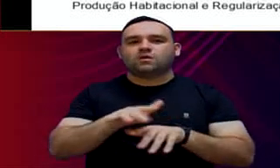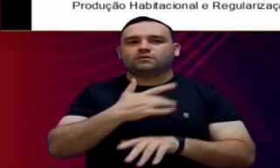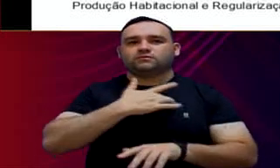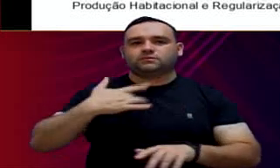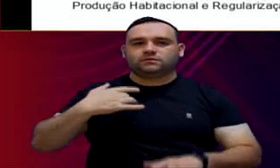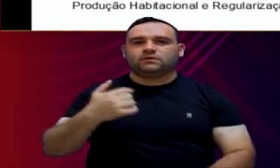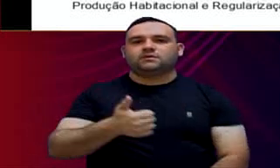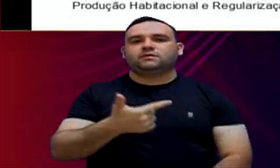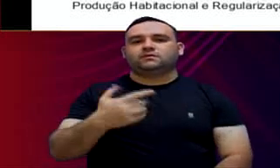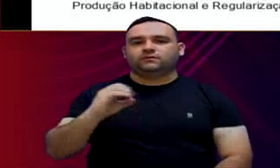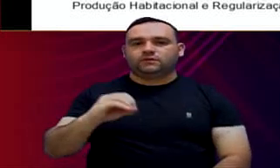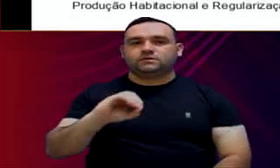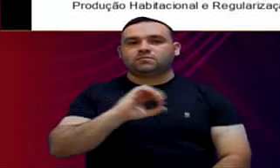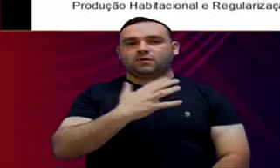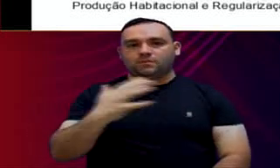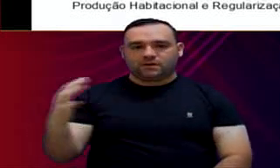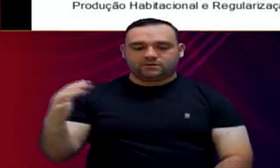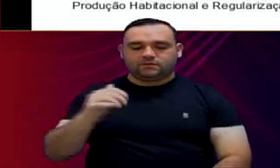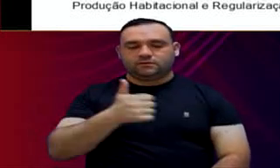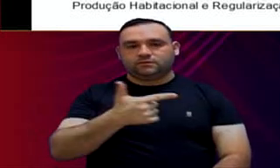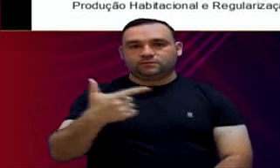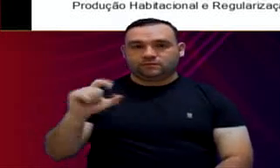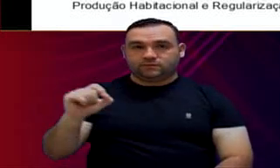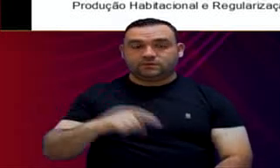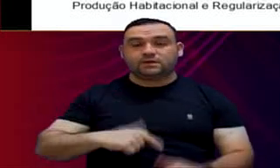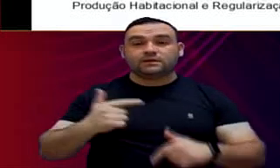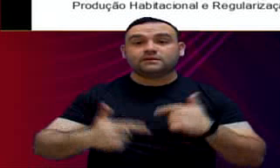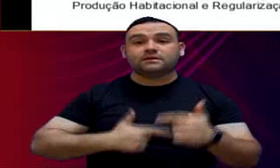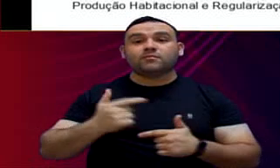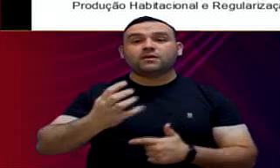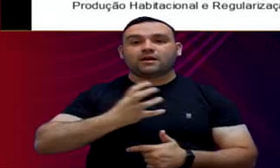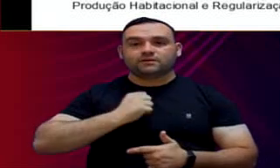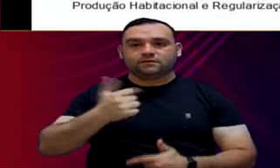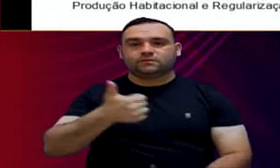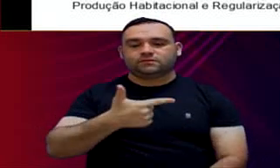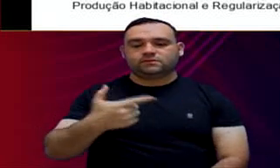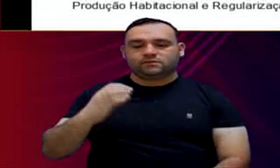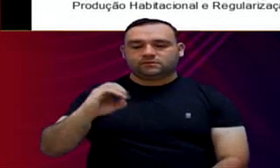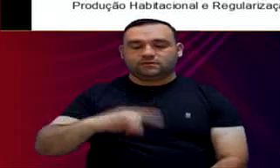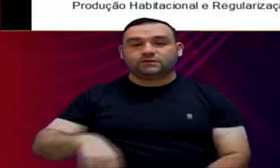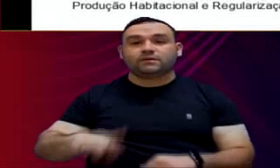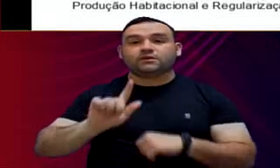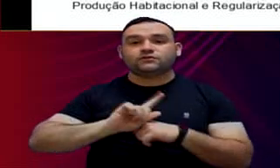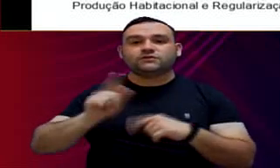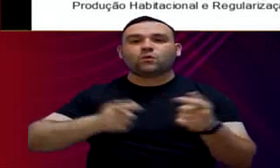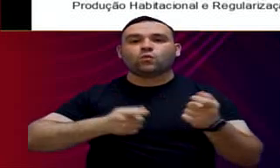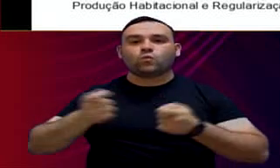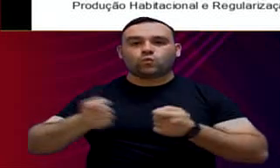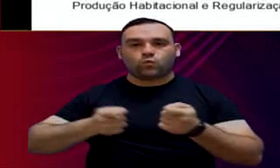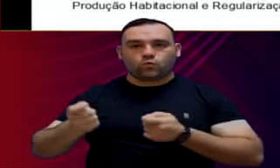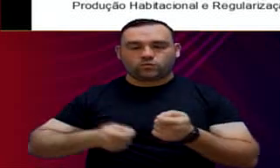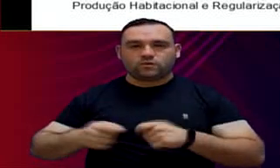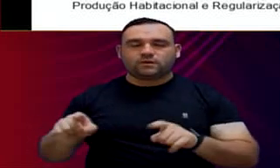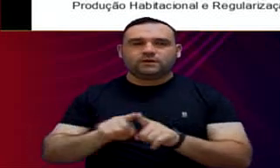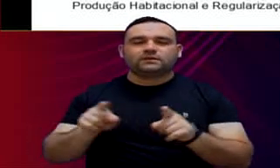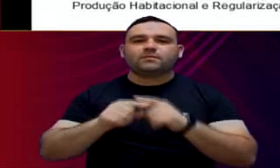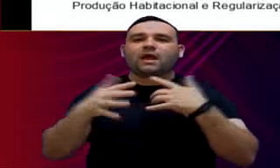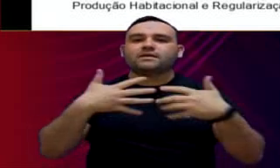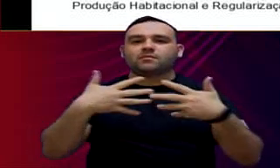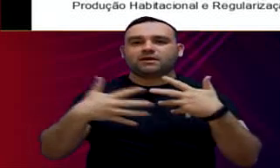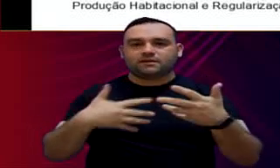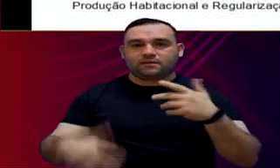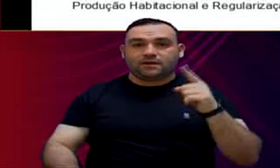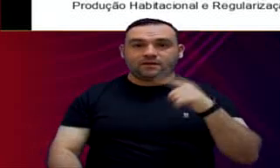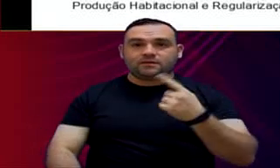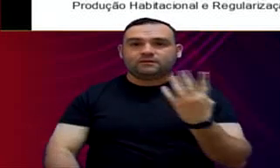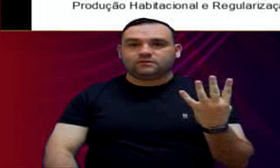sanitário 120 meio ambiente 120 trabalho e renda 120 gestão de controle e transparência pública